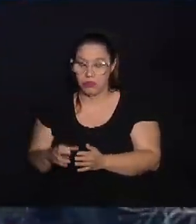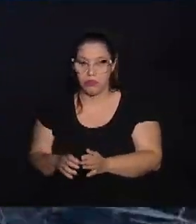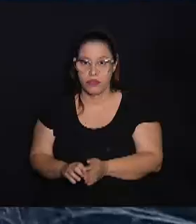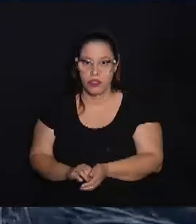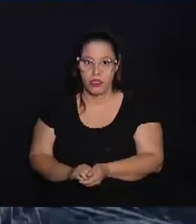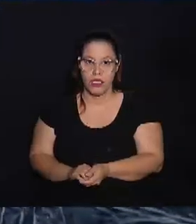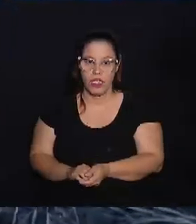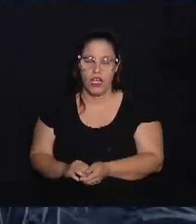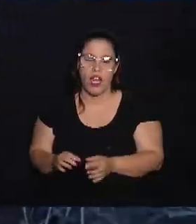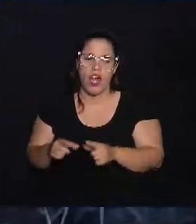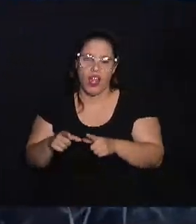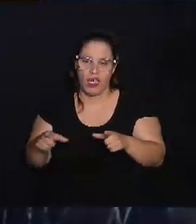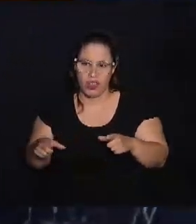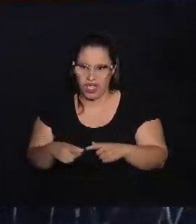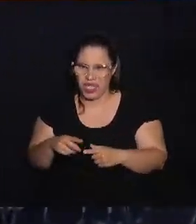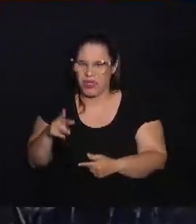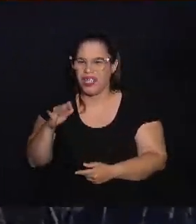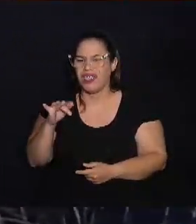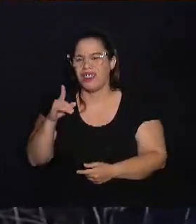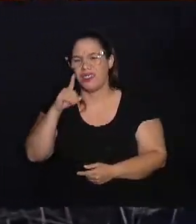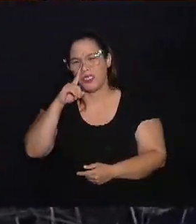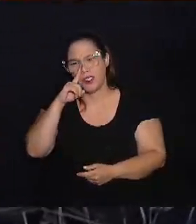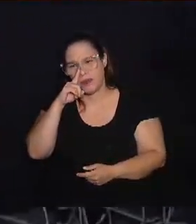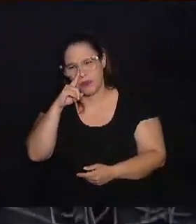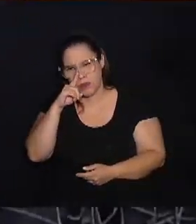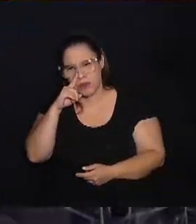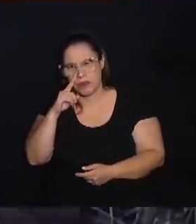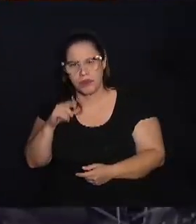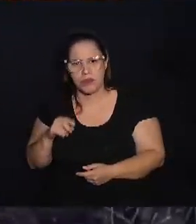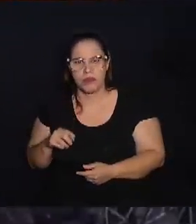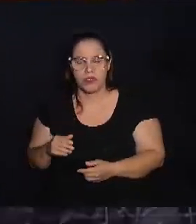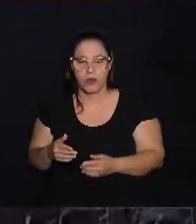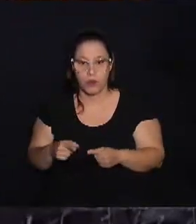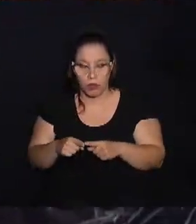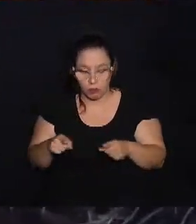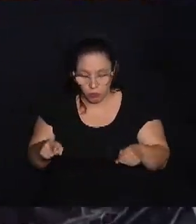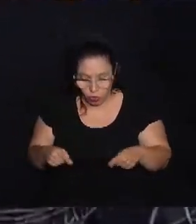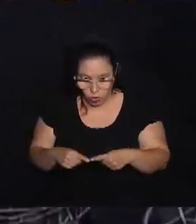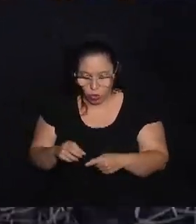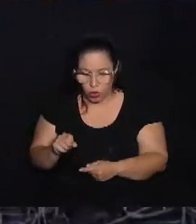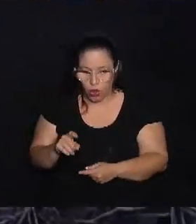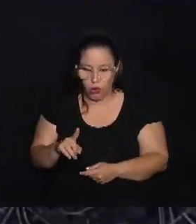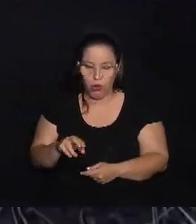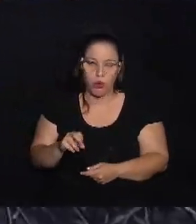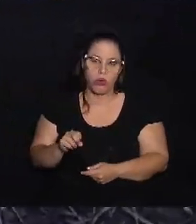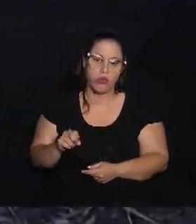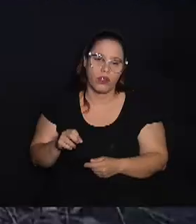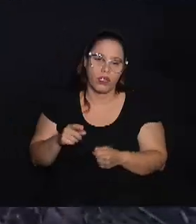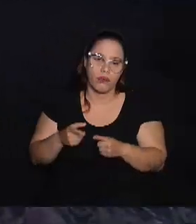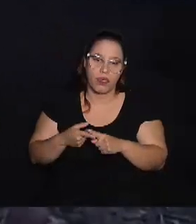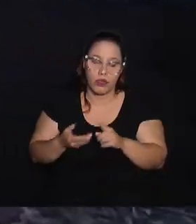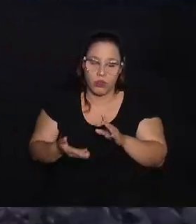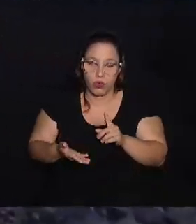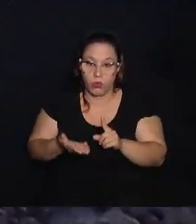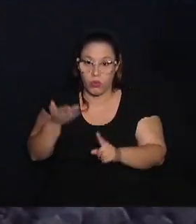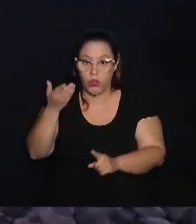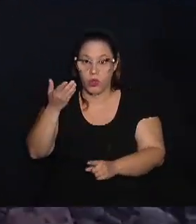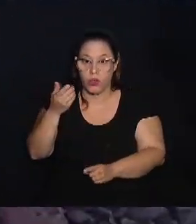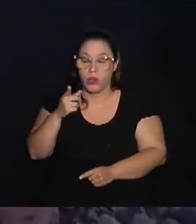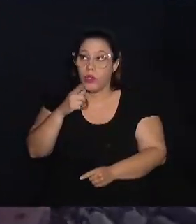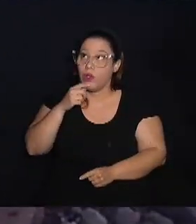é crítica. A proximidade do solo com temperaturas elevadas faz com que significativa quantidade de água da